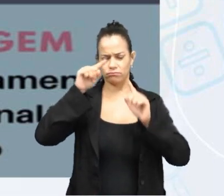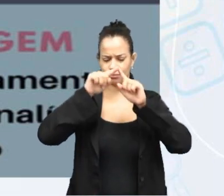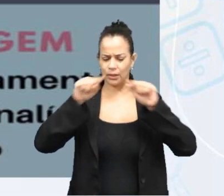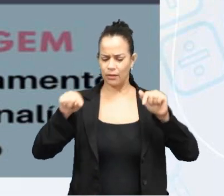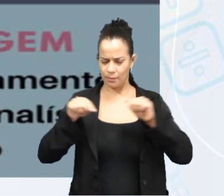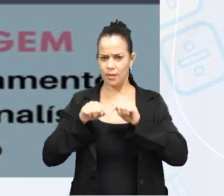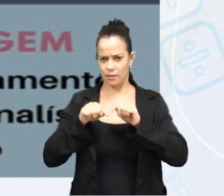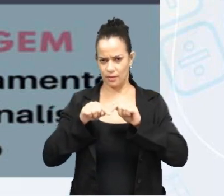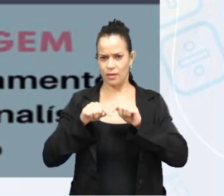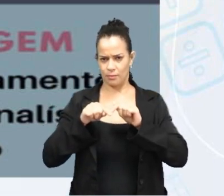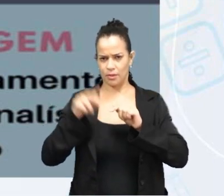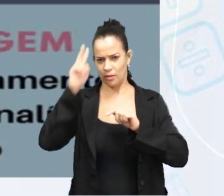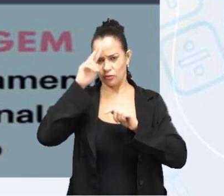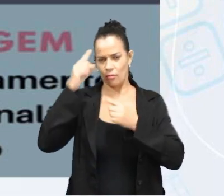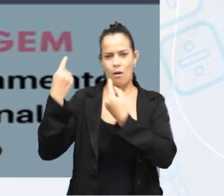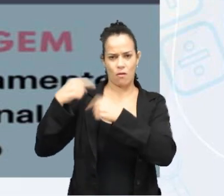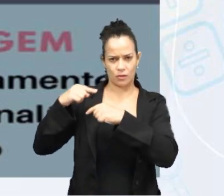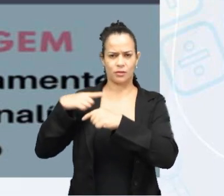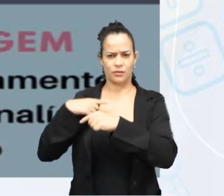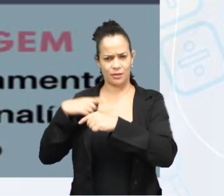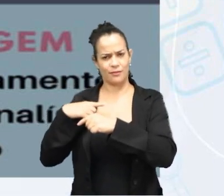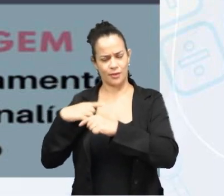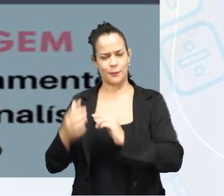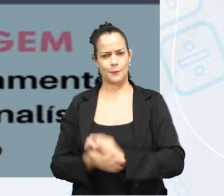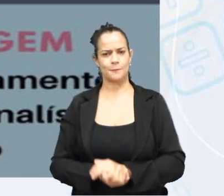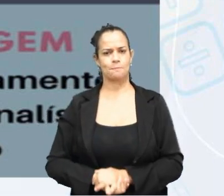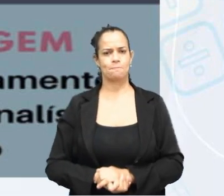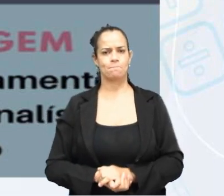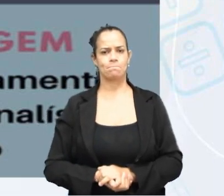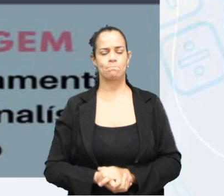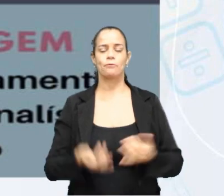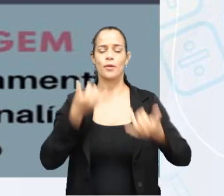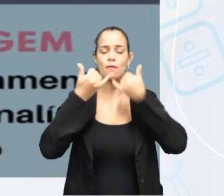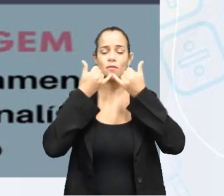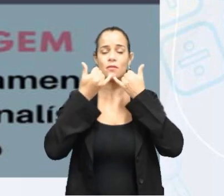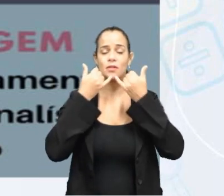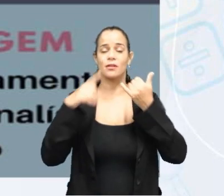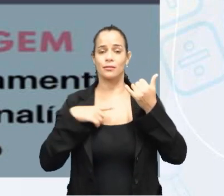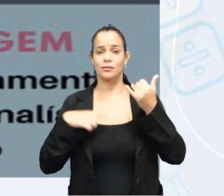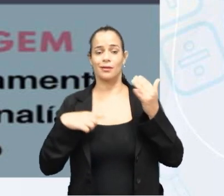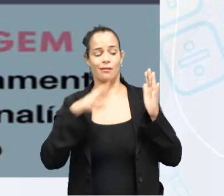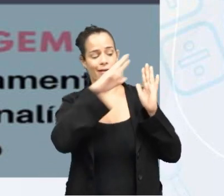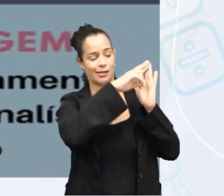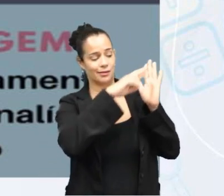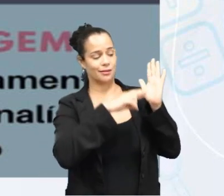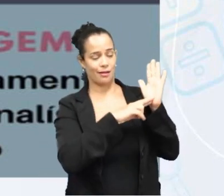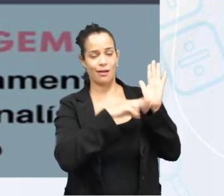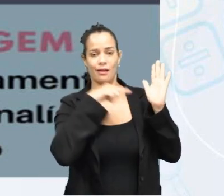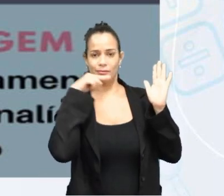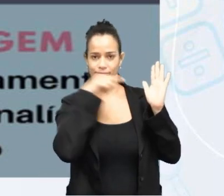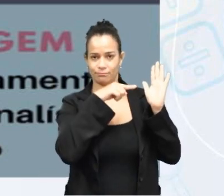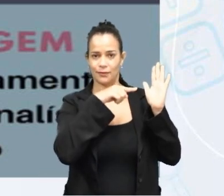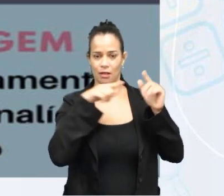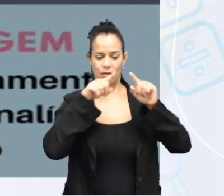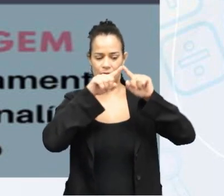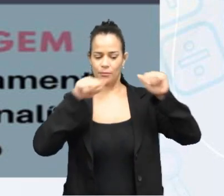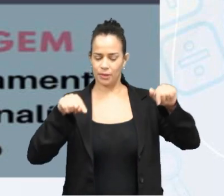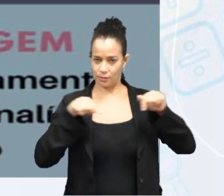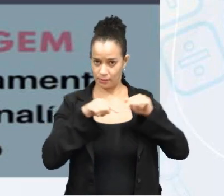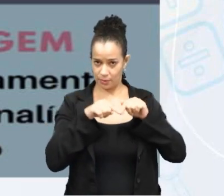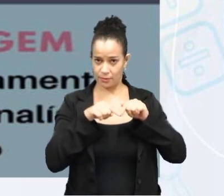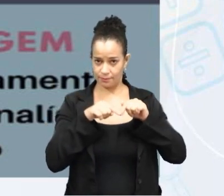hoje falamos no desafio. Pois é, a notícia ela segue essa regra da pirâmide invertida. Lembra da pirâmide